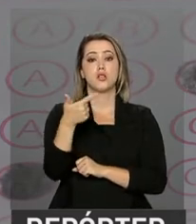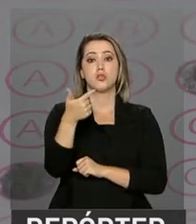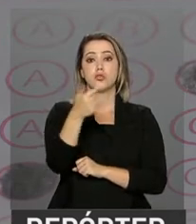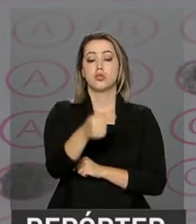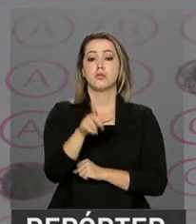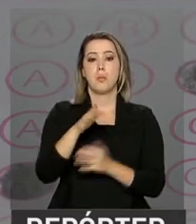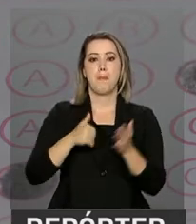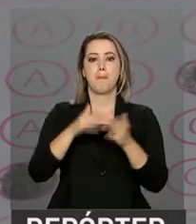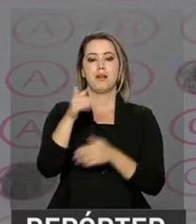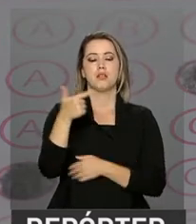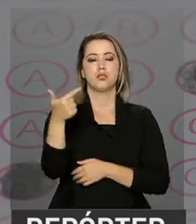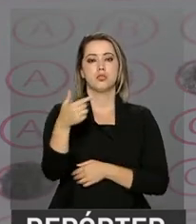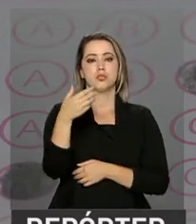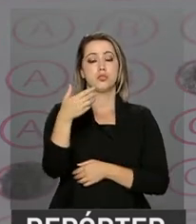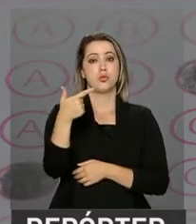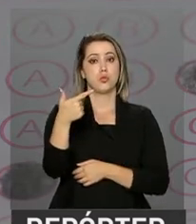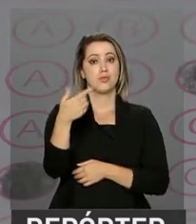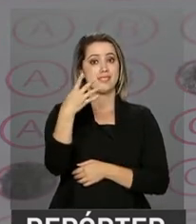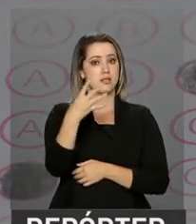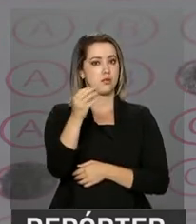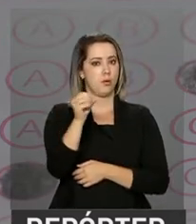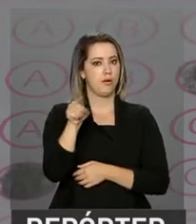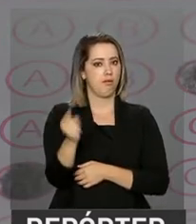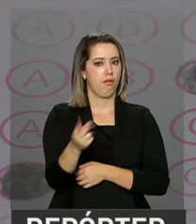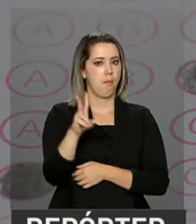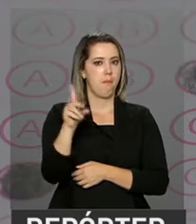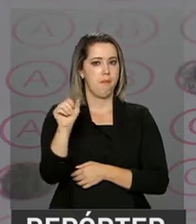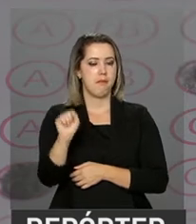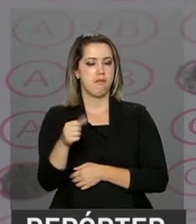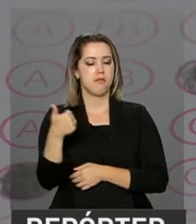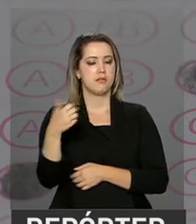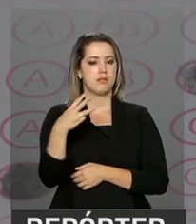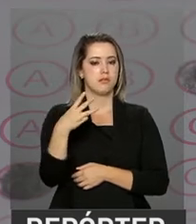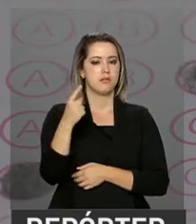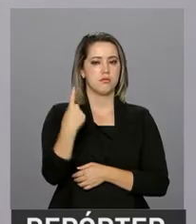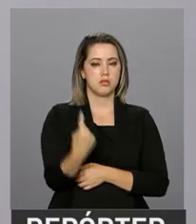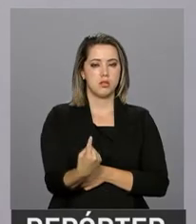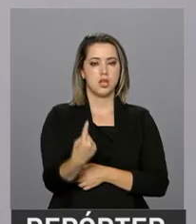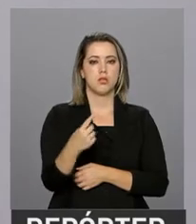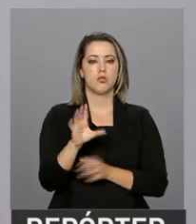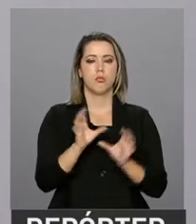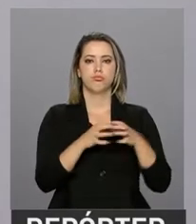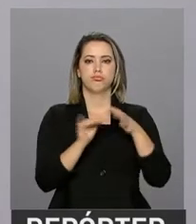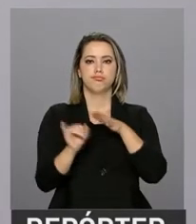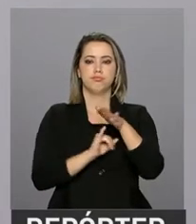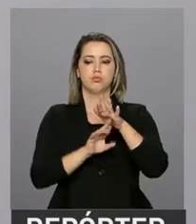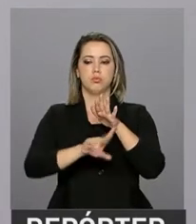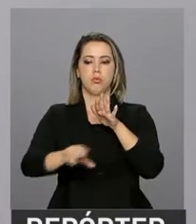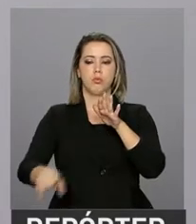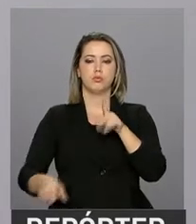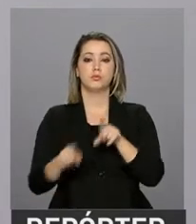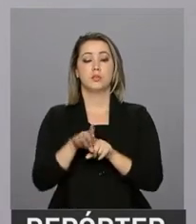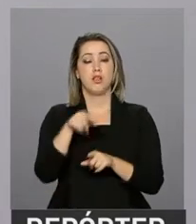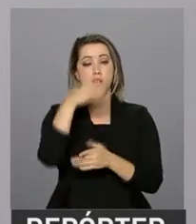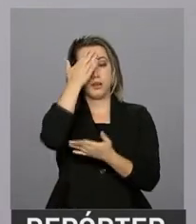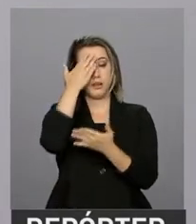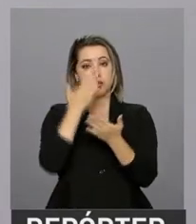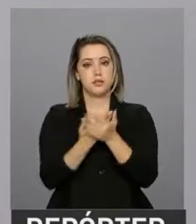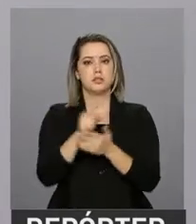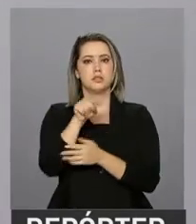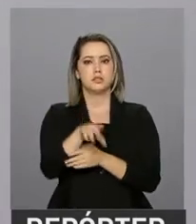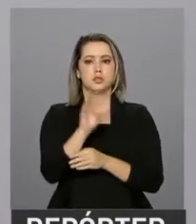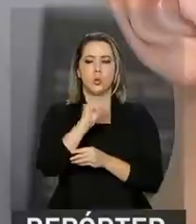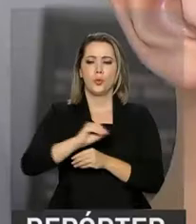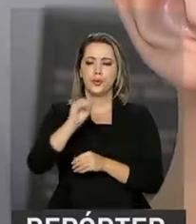quase 240 mil vagas em 131 instituições de ensino e o lucas está confiante de que a sua vocação de